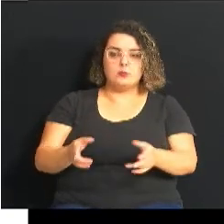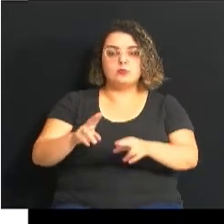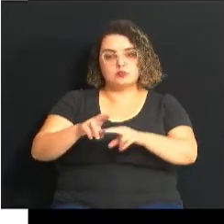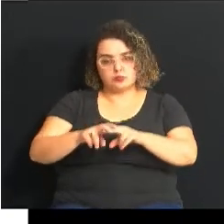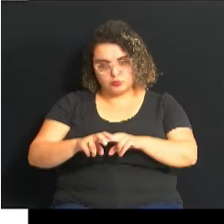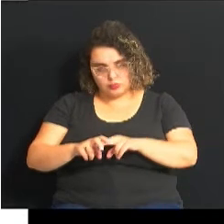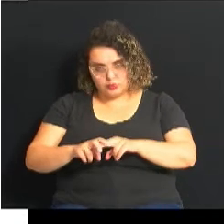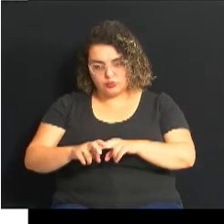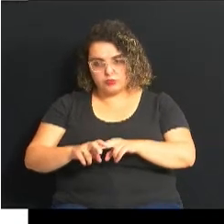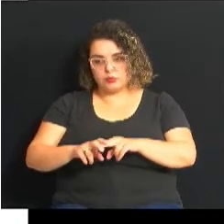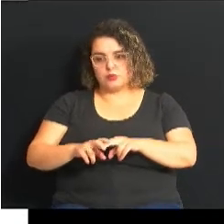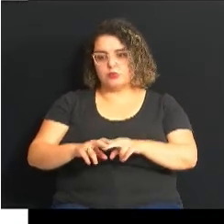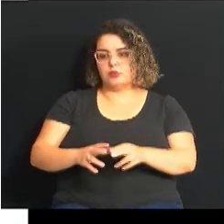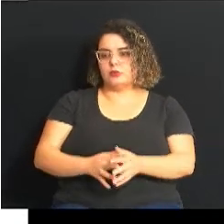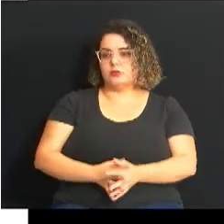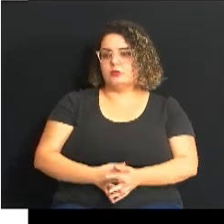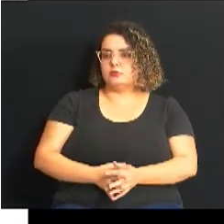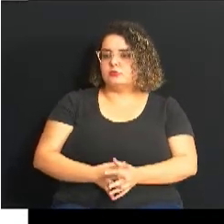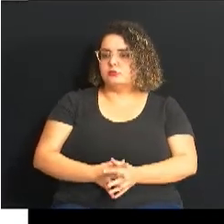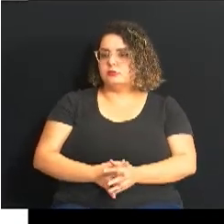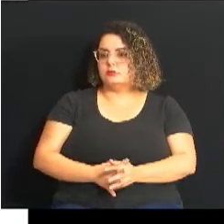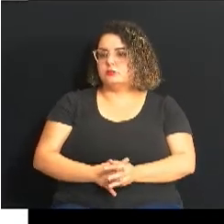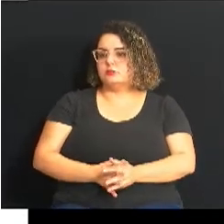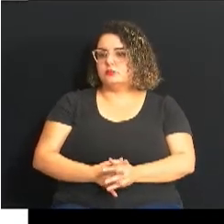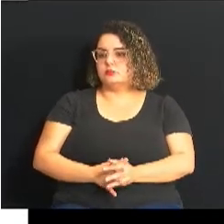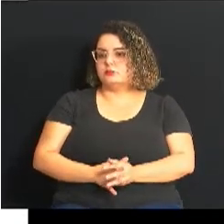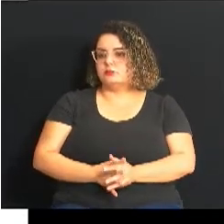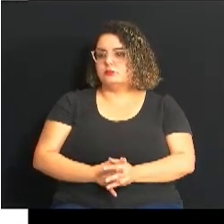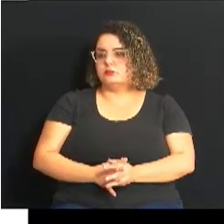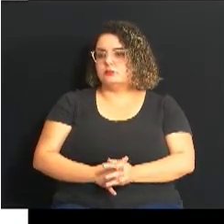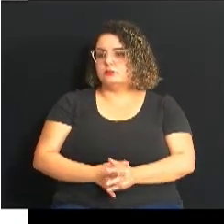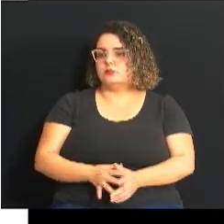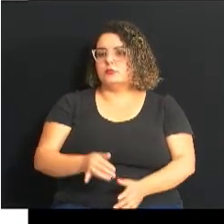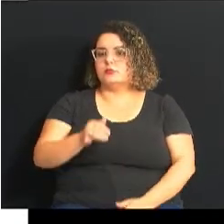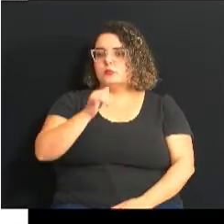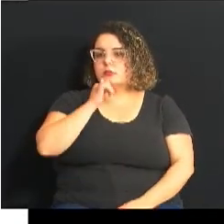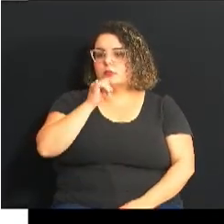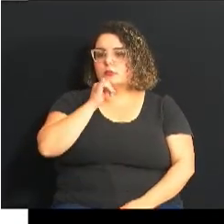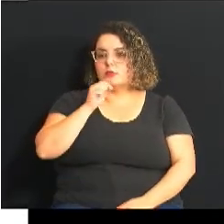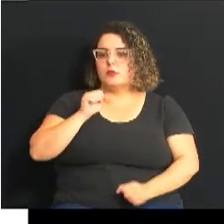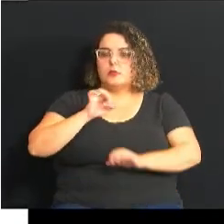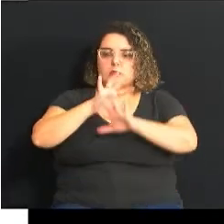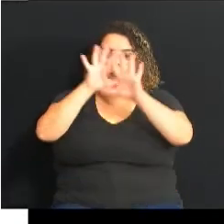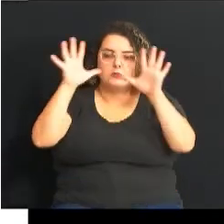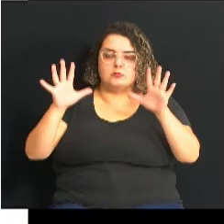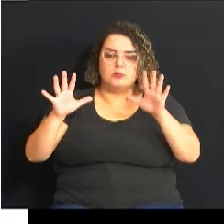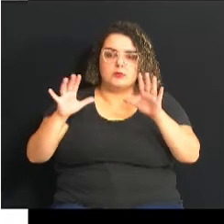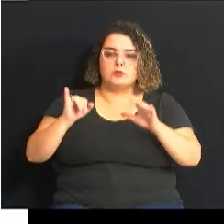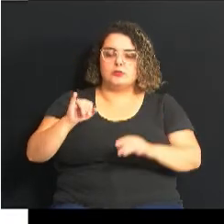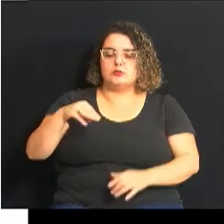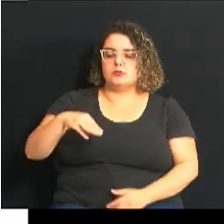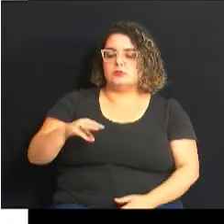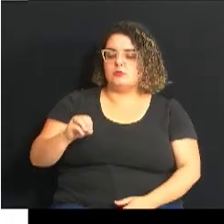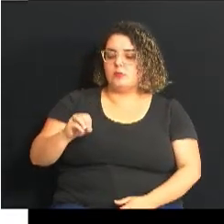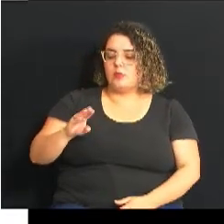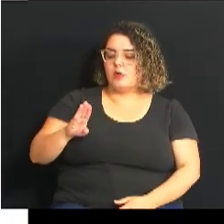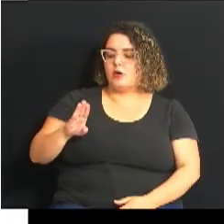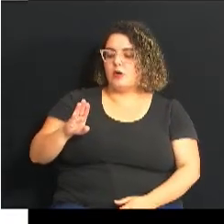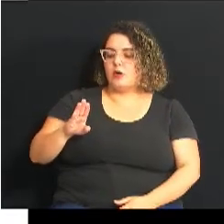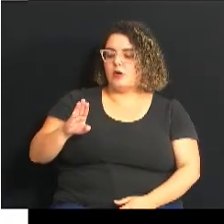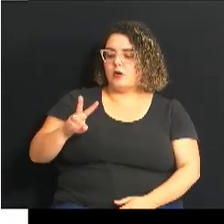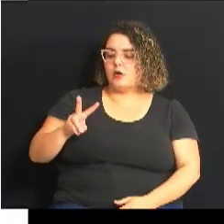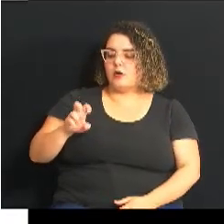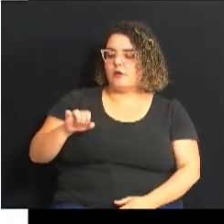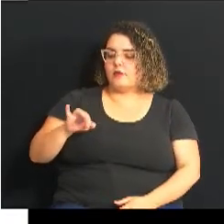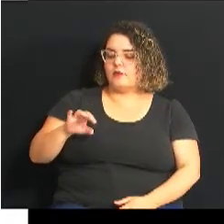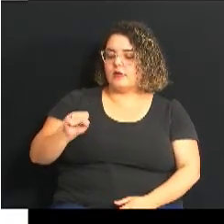ainda não foi. Olha, vamos citar como exemplo esse da política de transparência dos imóveis. Ele está localizado, tem um número de